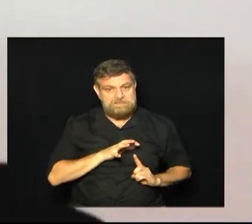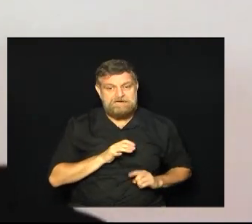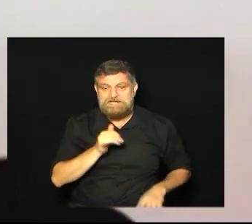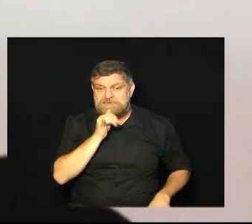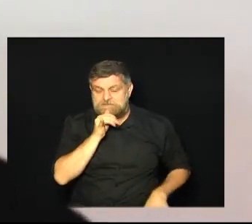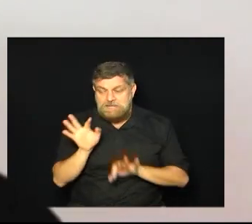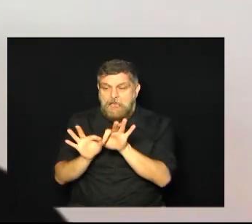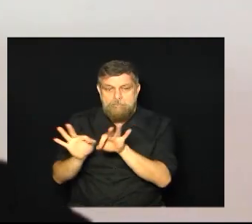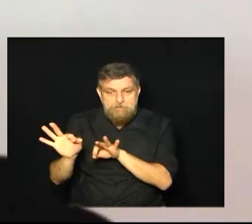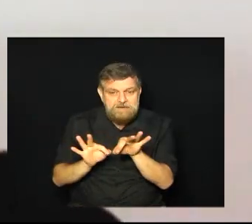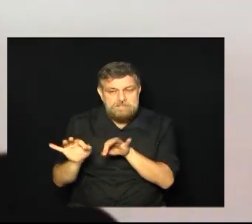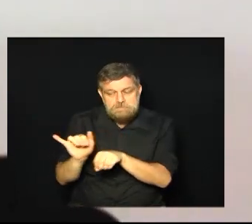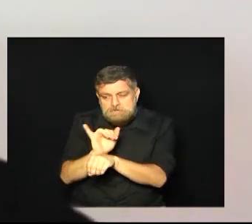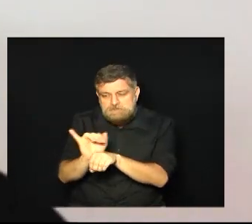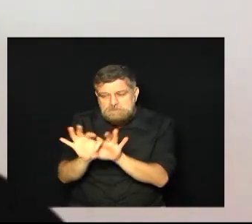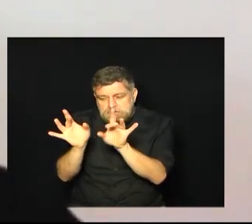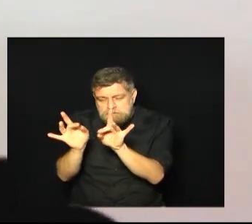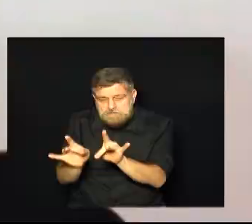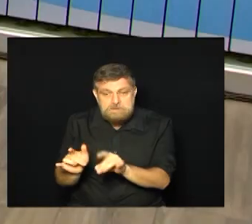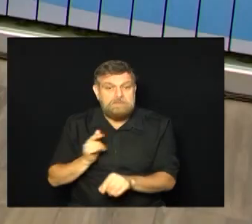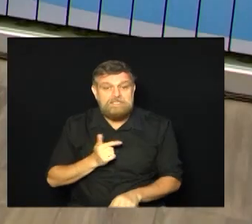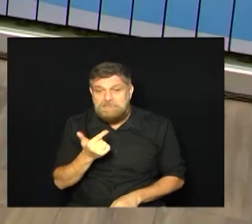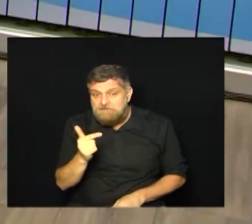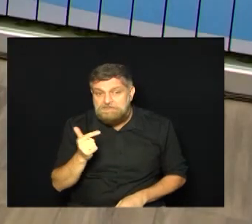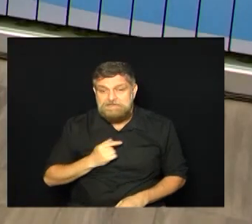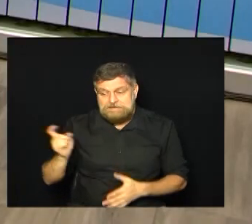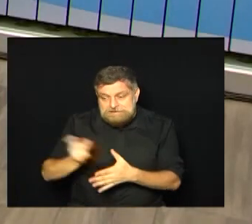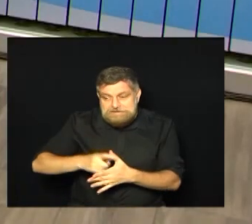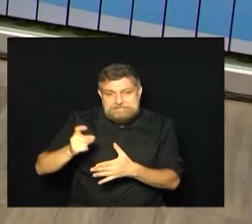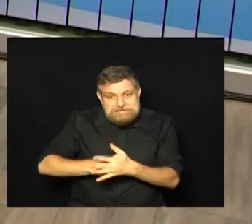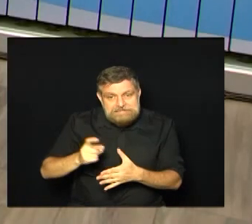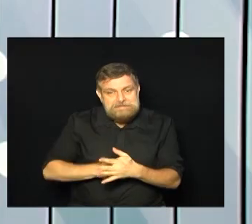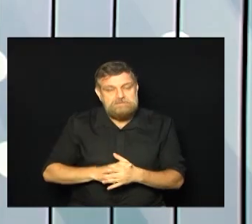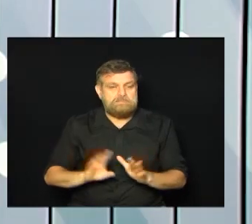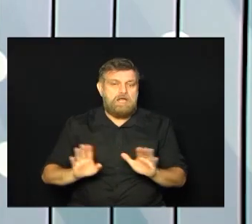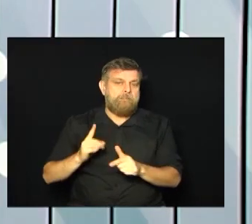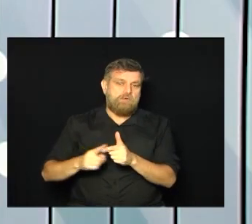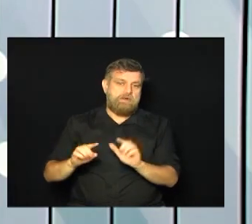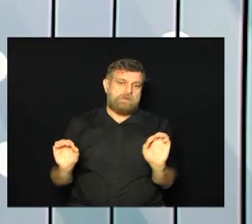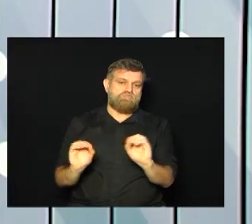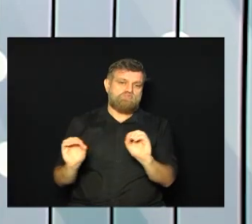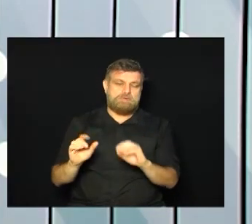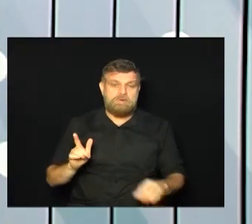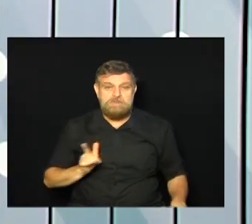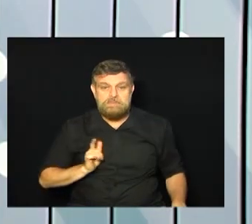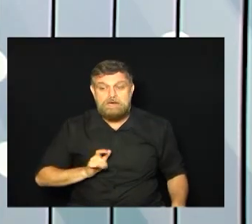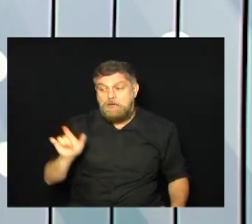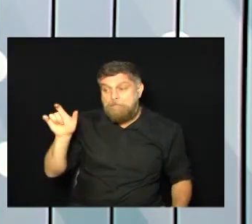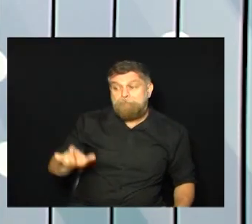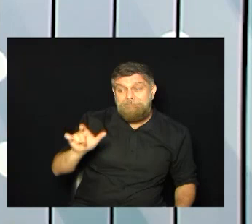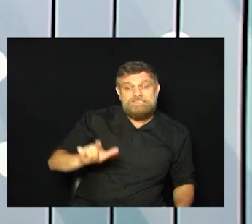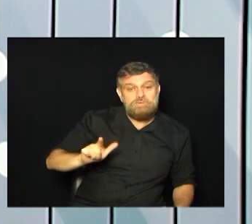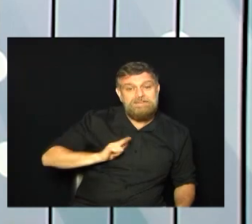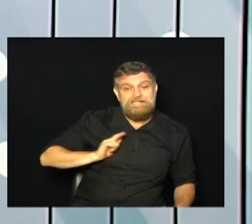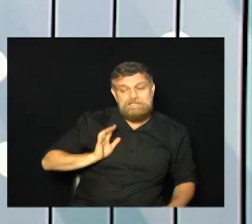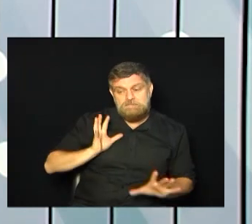bem planejada, que não vai estar comprometendo, aí tudo bem, não tem problema. E olha só, Luciane, tem gente que